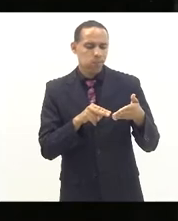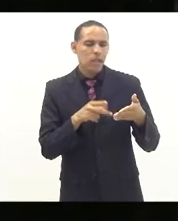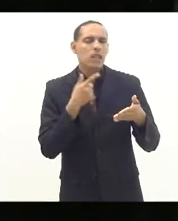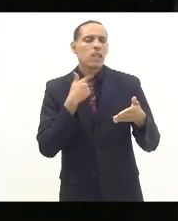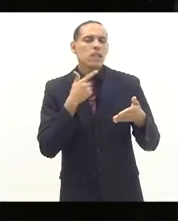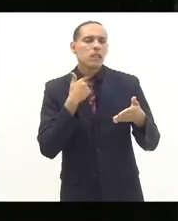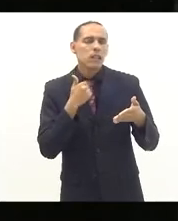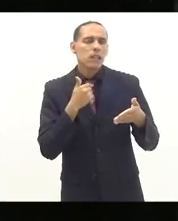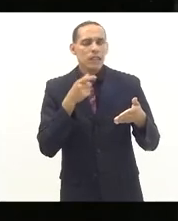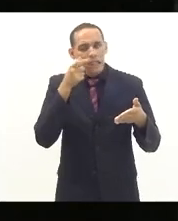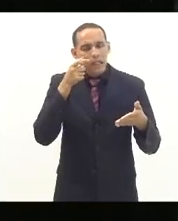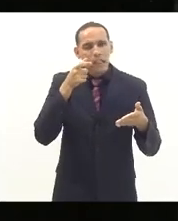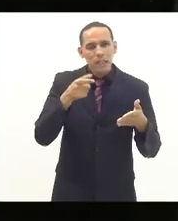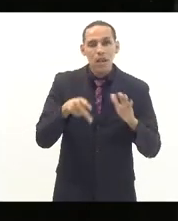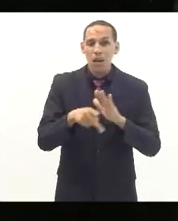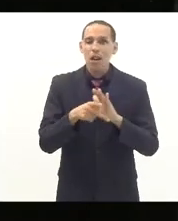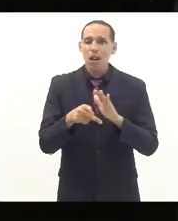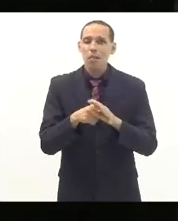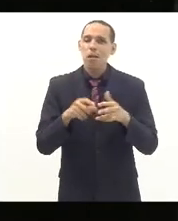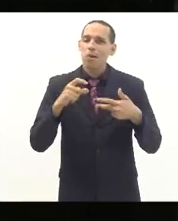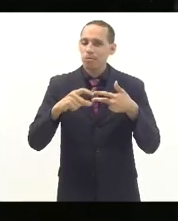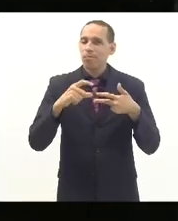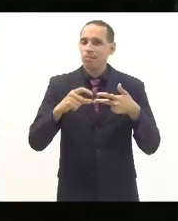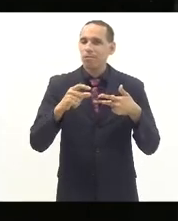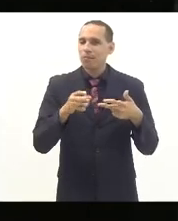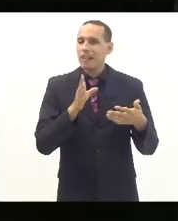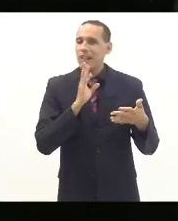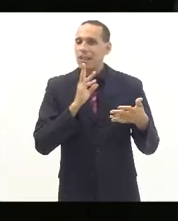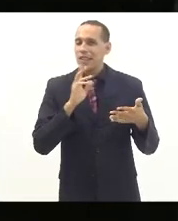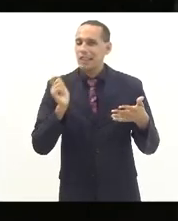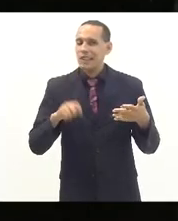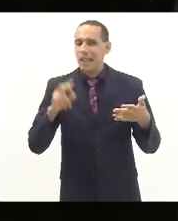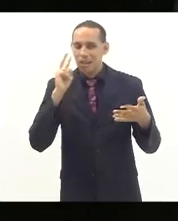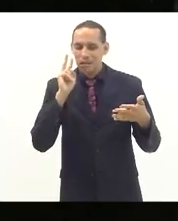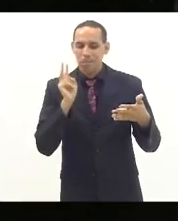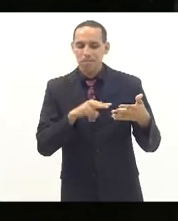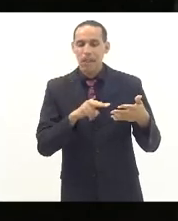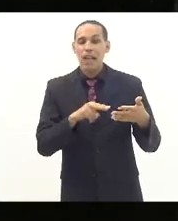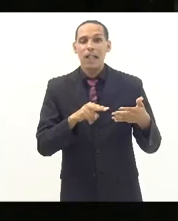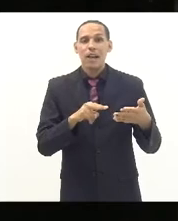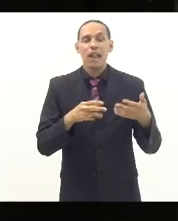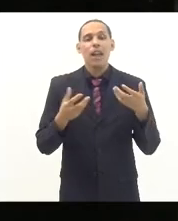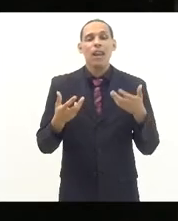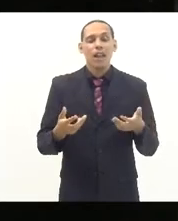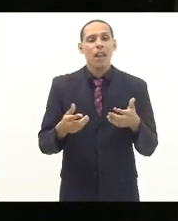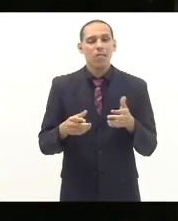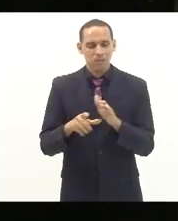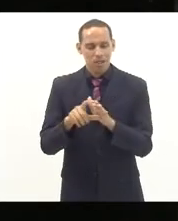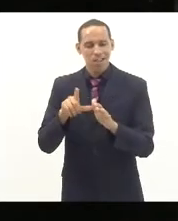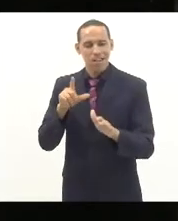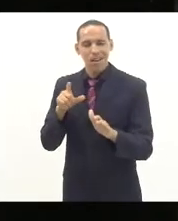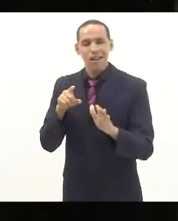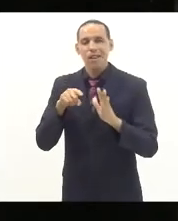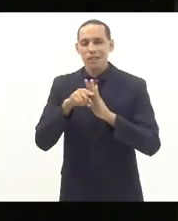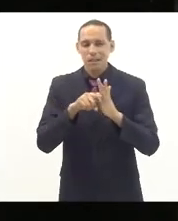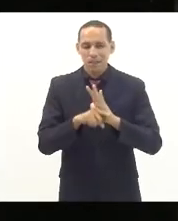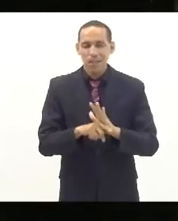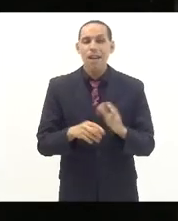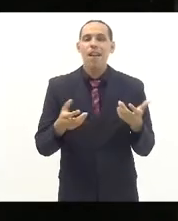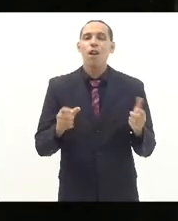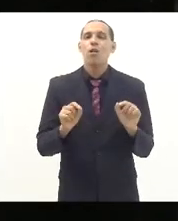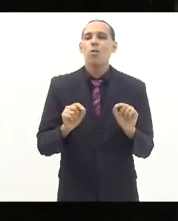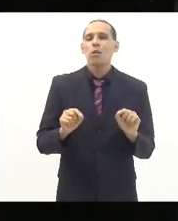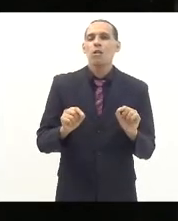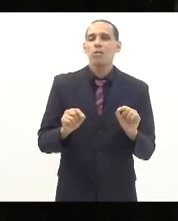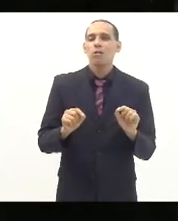desejos e os interesses do Poder Executivo é o que antes de iniciar a áreas e fazer